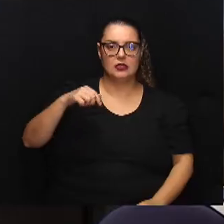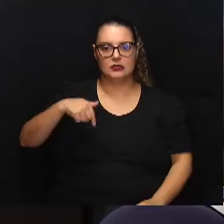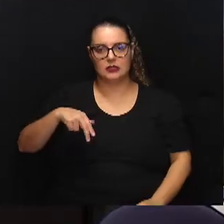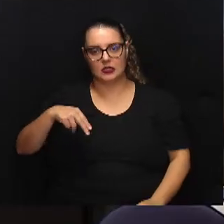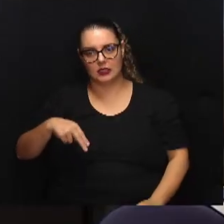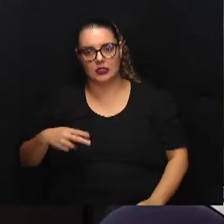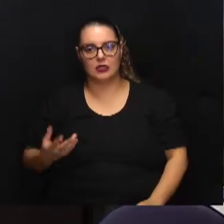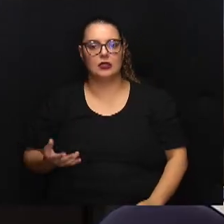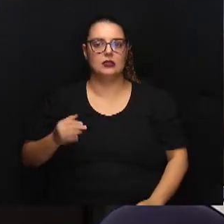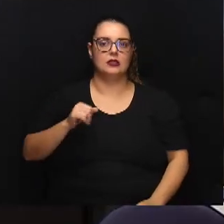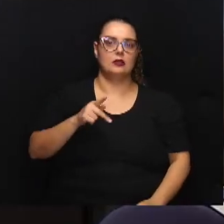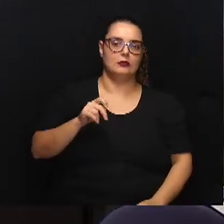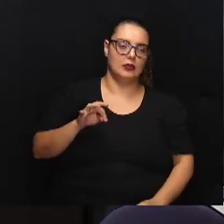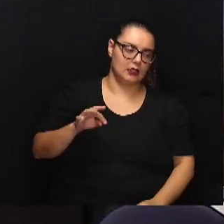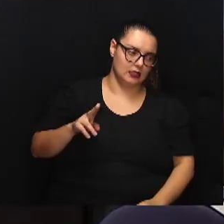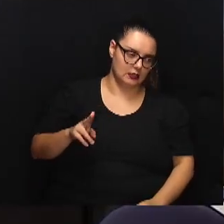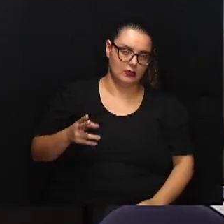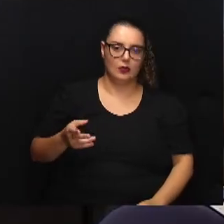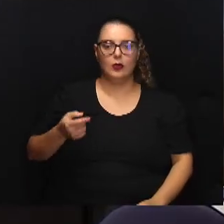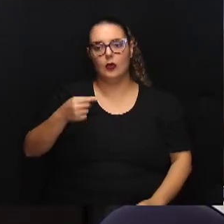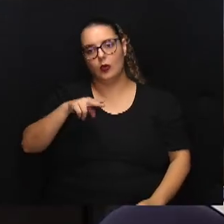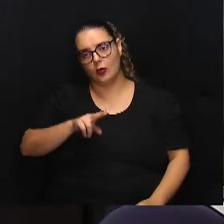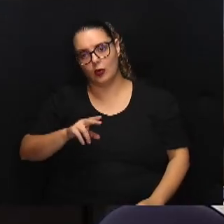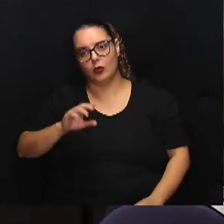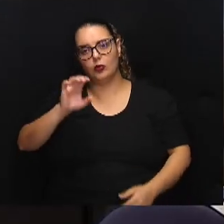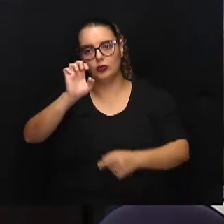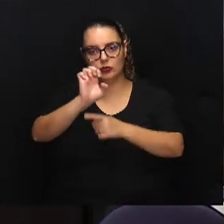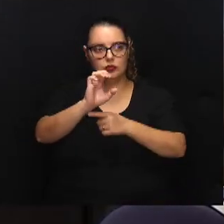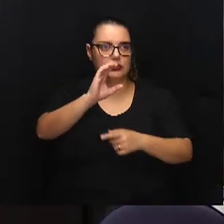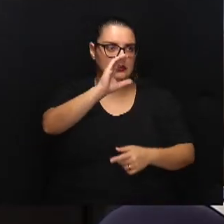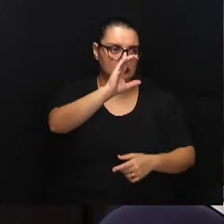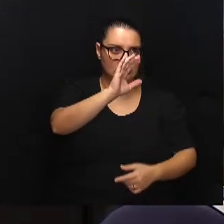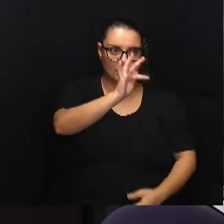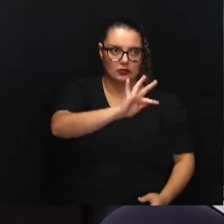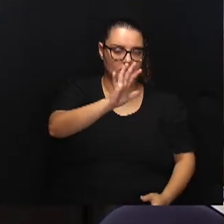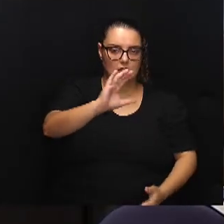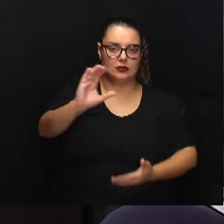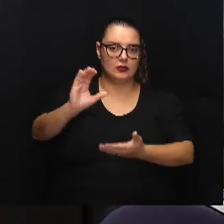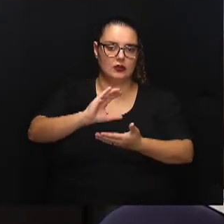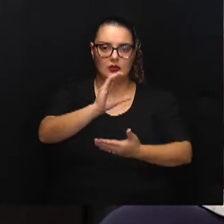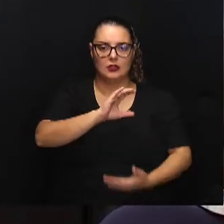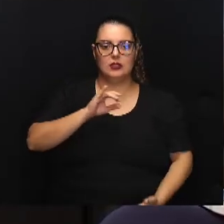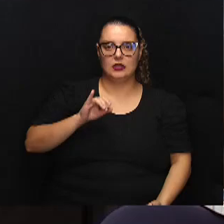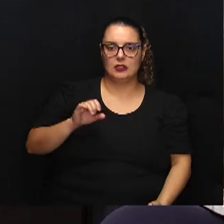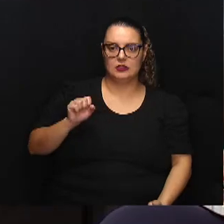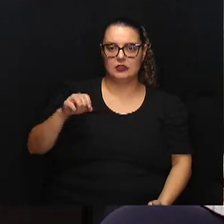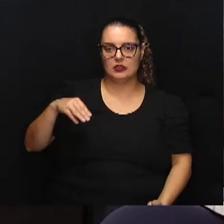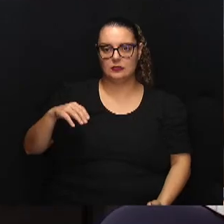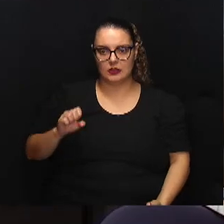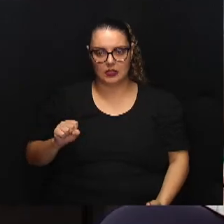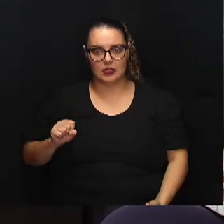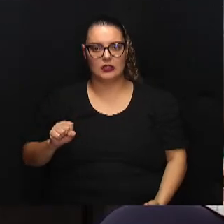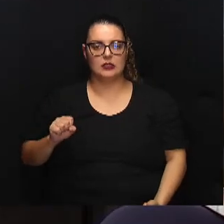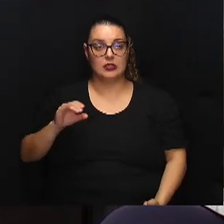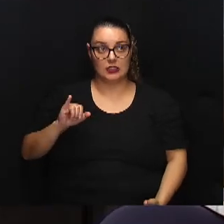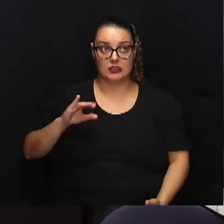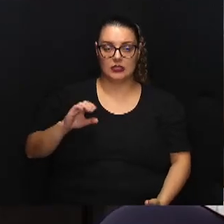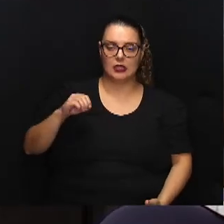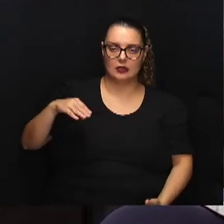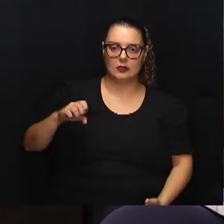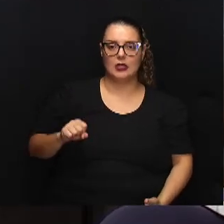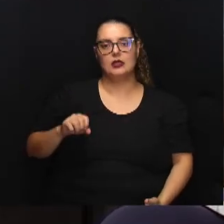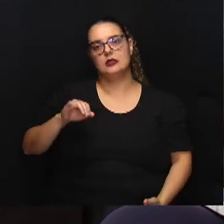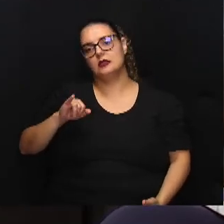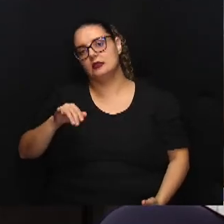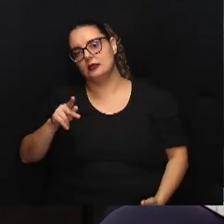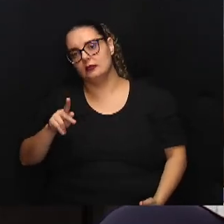IPTU, sejam as receitas de transferência do Estado da União, ICMS, PVA e Fundo de Participação dos Municípios. E a